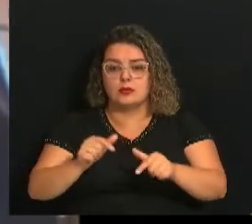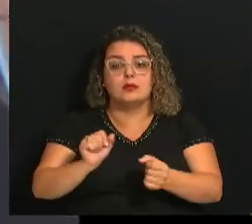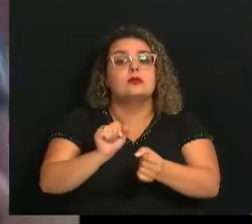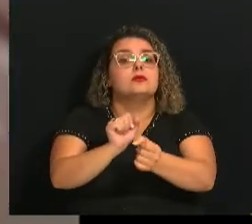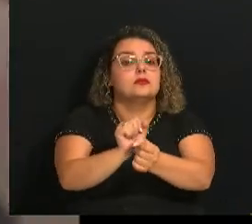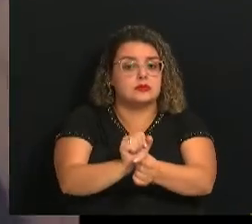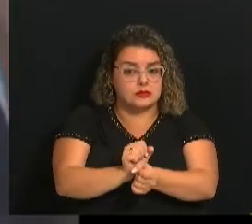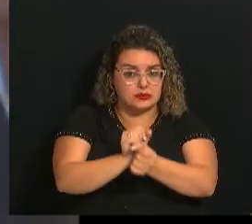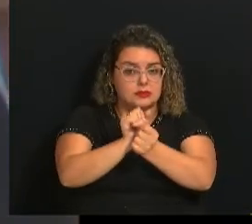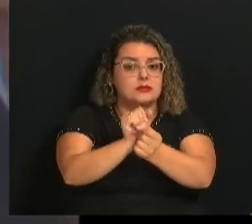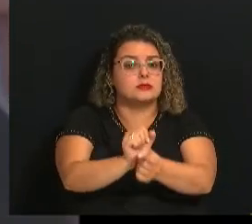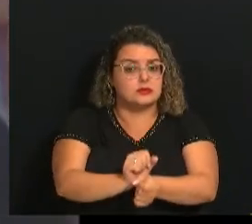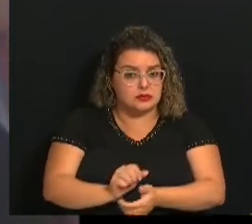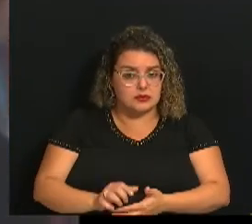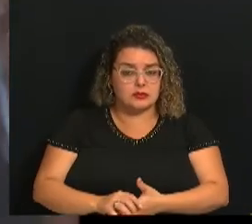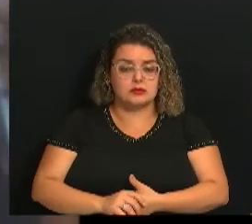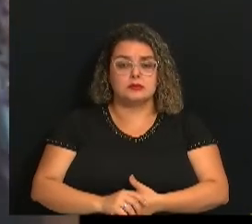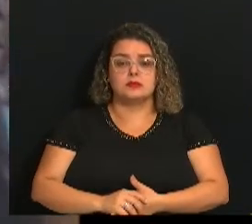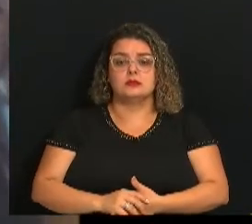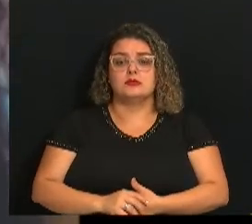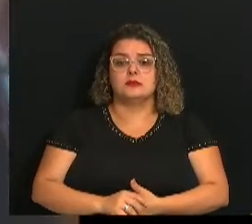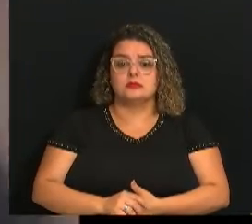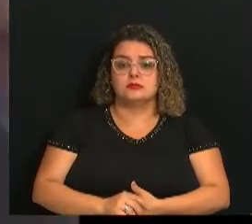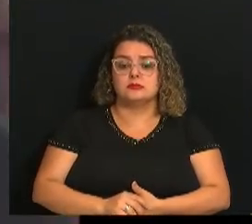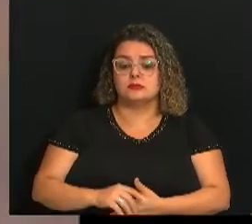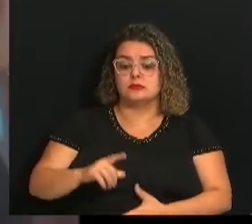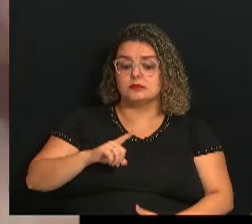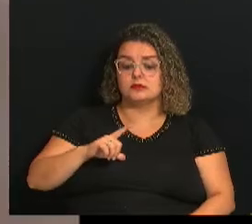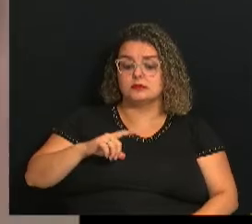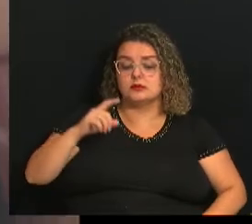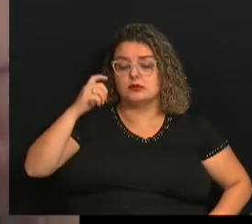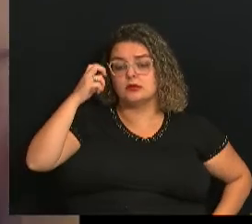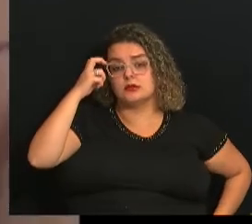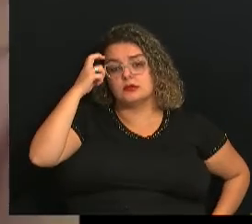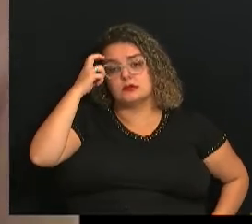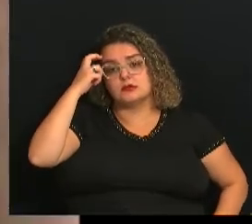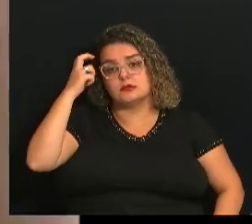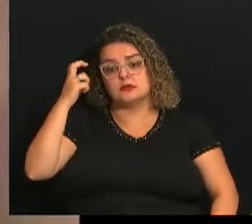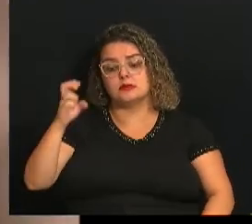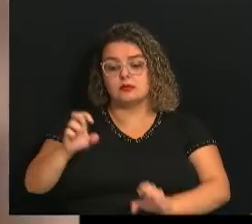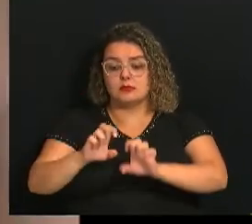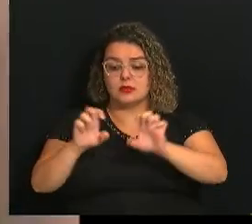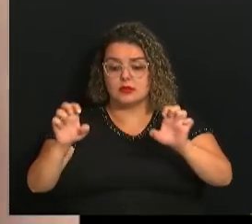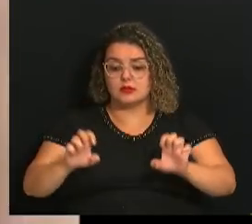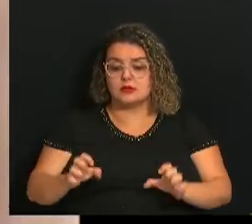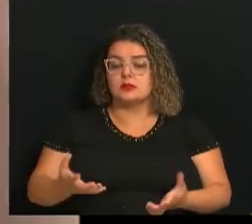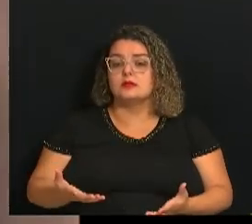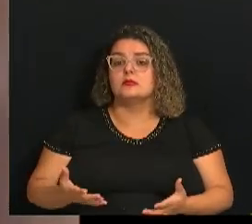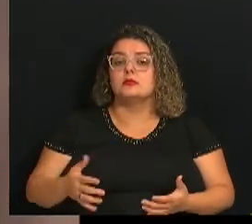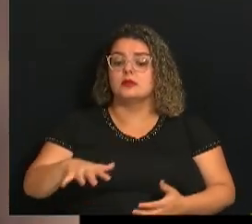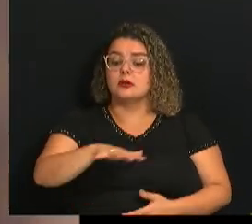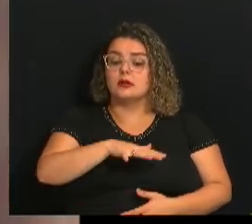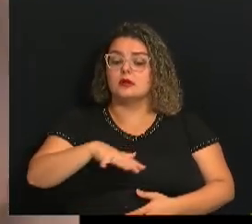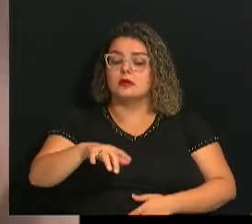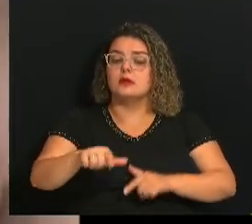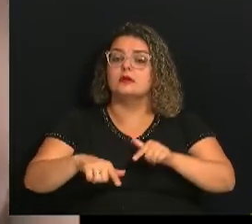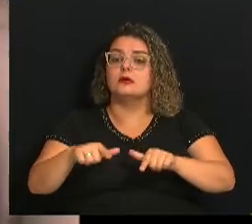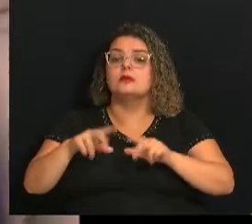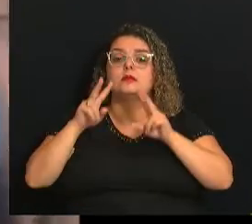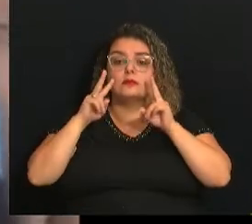escravizados. Então, tem ali um saber estrutural importante para a classe trabalhadora, e a gente tem que olhar para